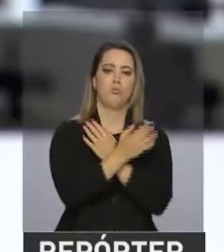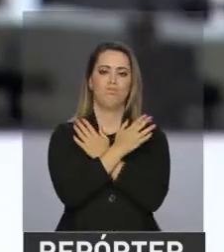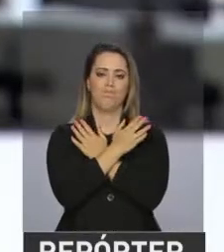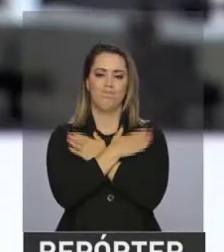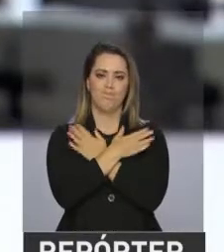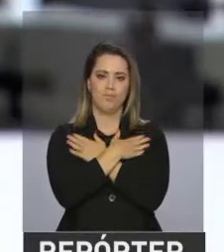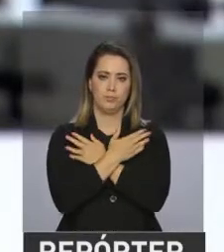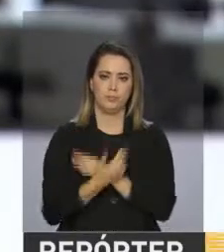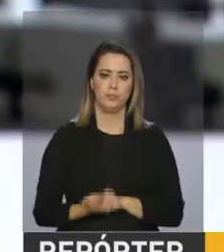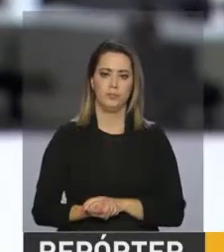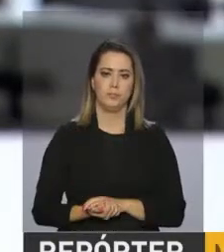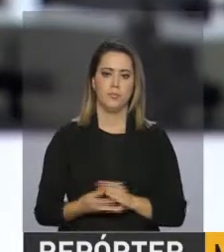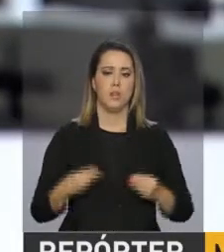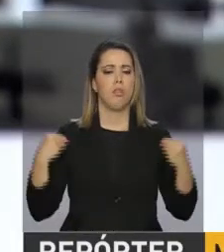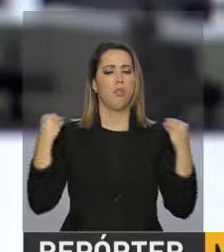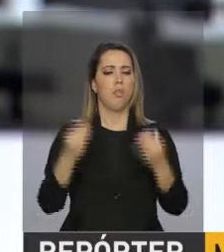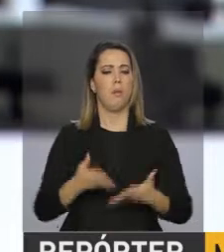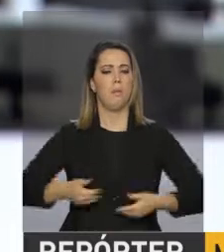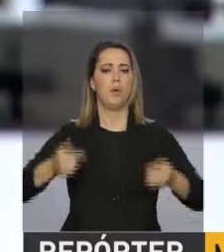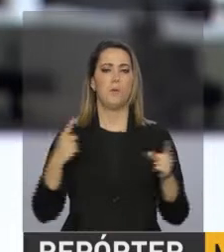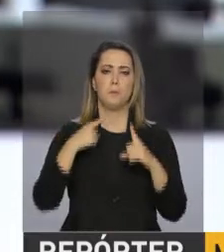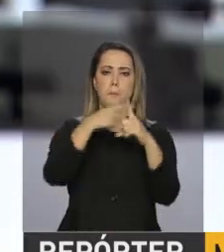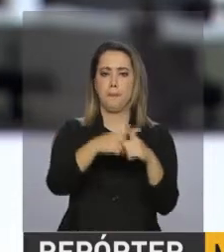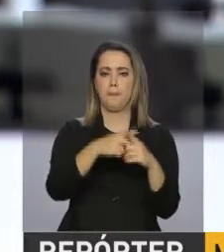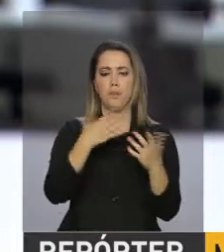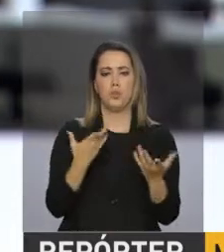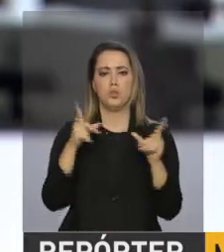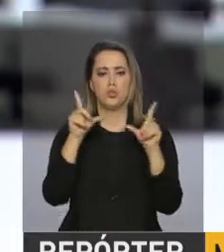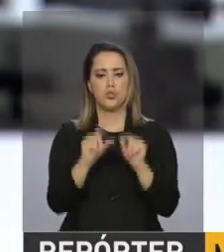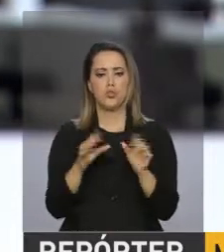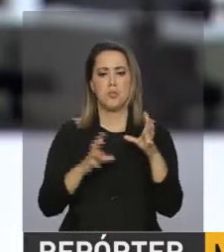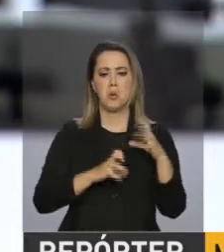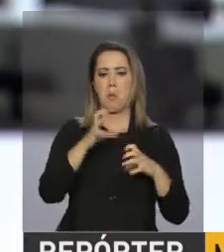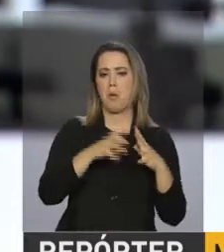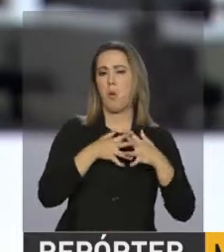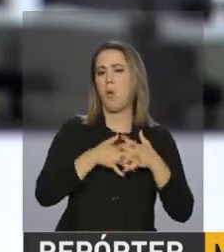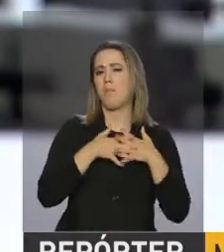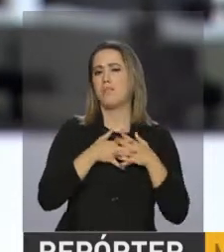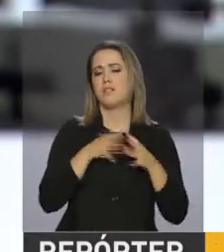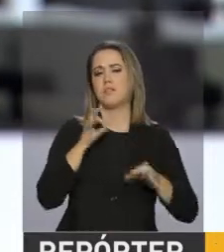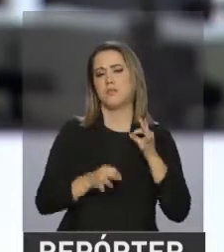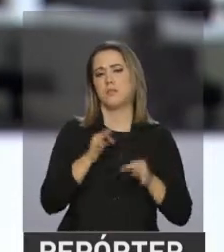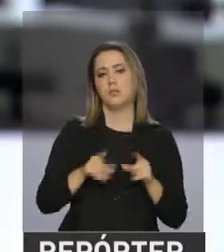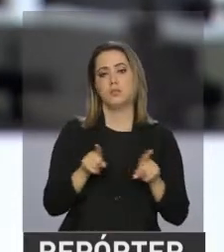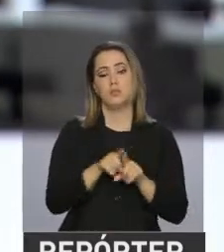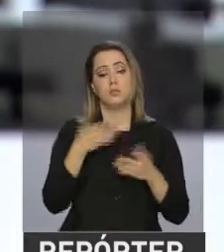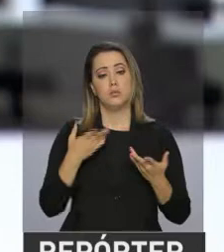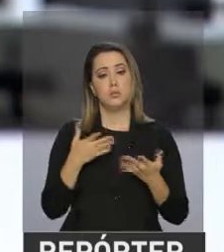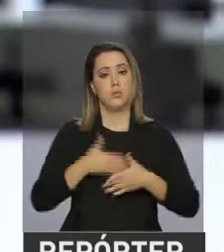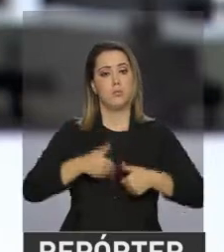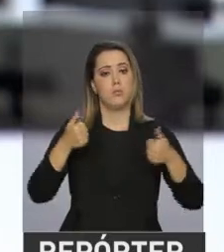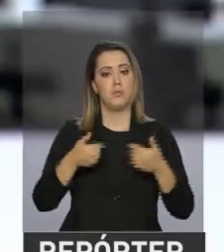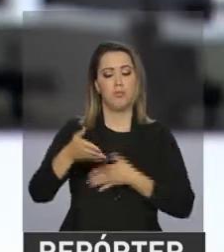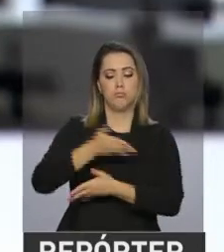positivos de confiança na contratação de redução de tijuco de maior nível de negociação no âmbito do ambiente de